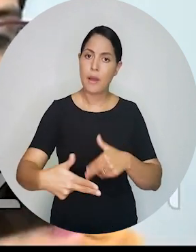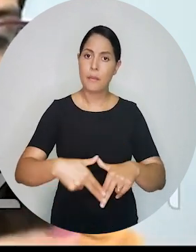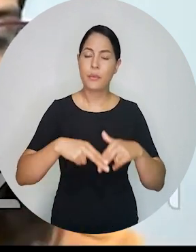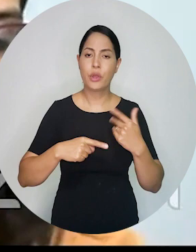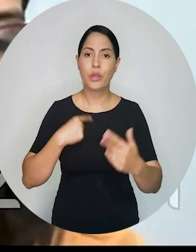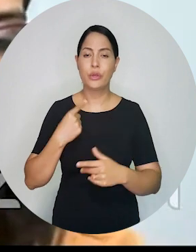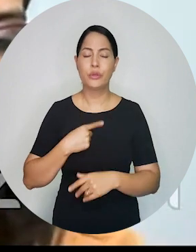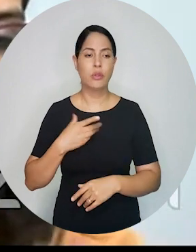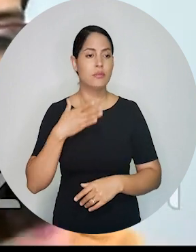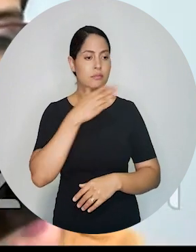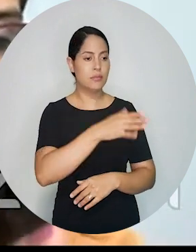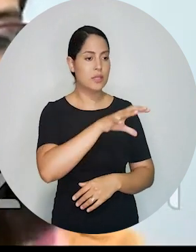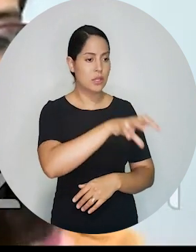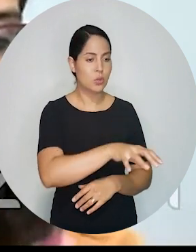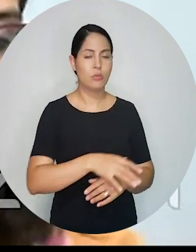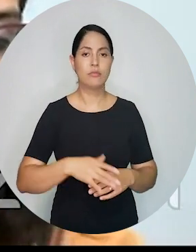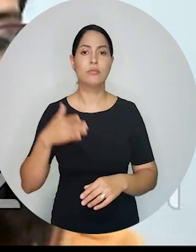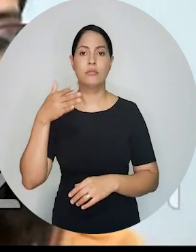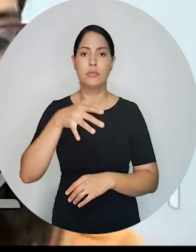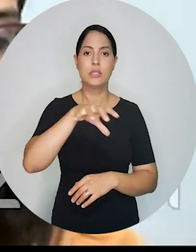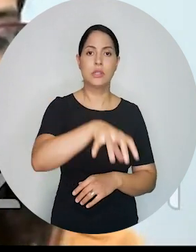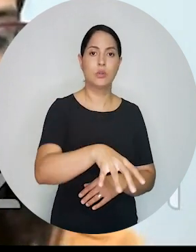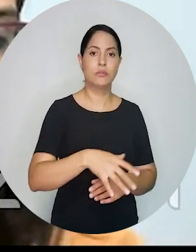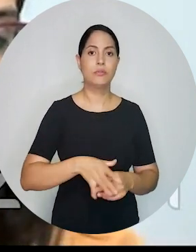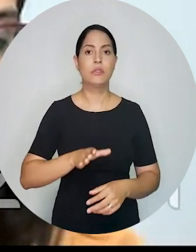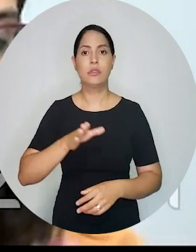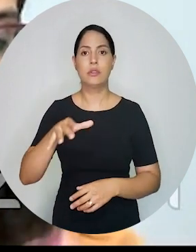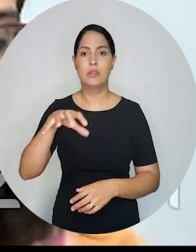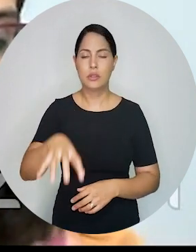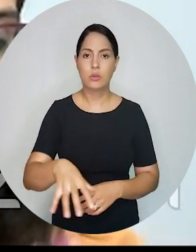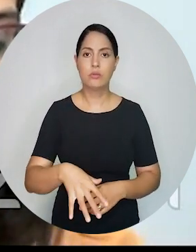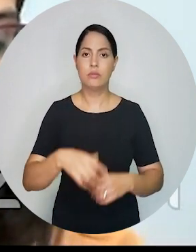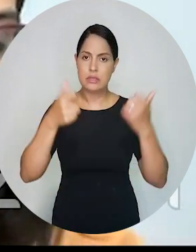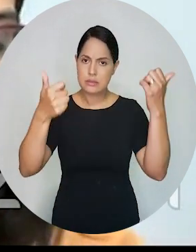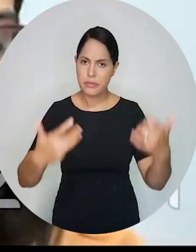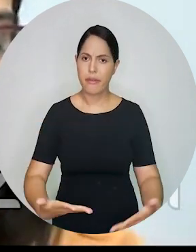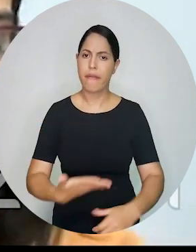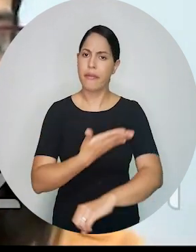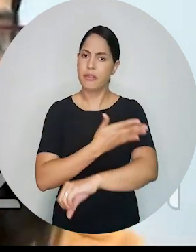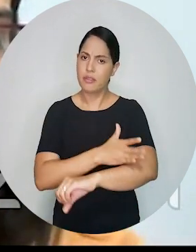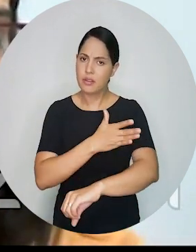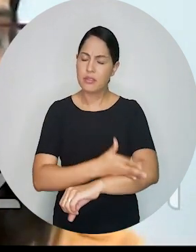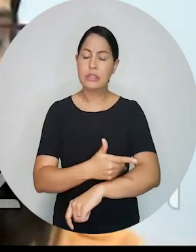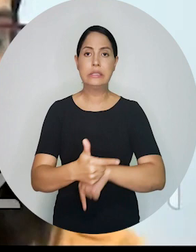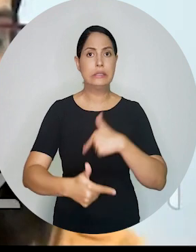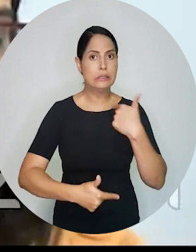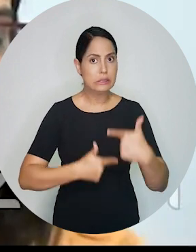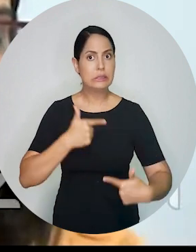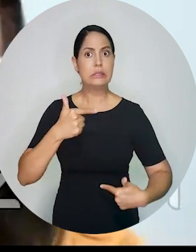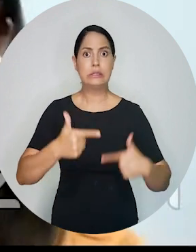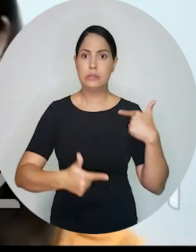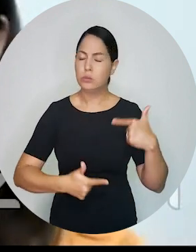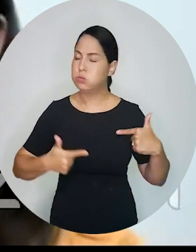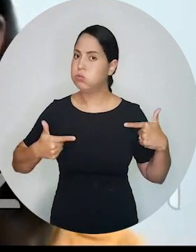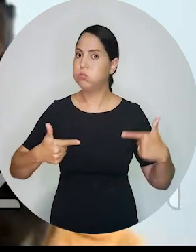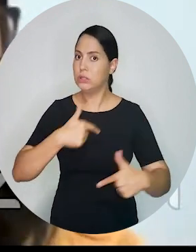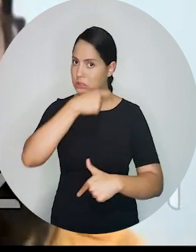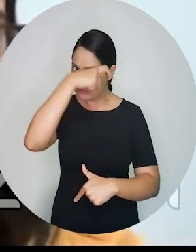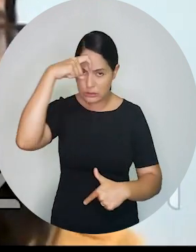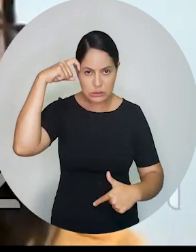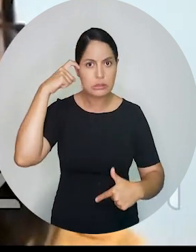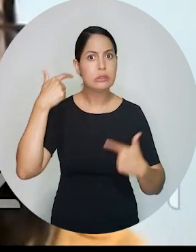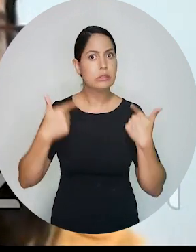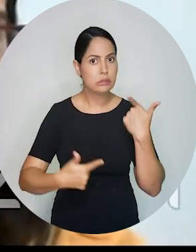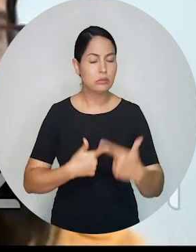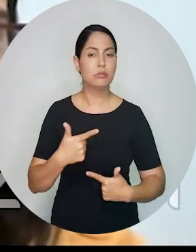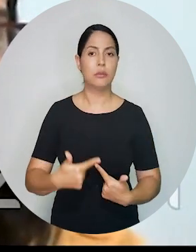setor, explicando e treinando, foi trabalho braçal mesmo. Eles começaram a entender.